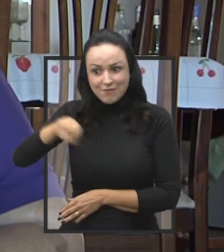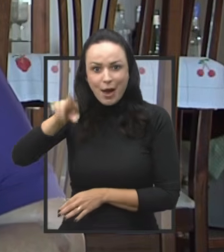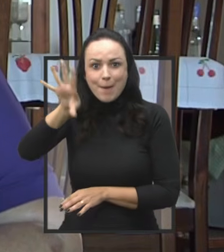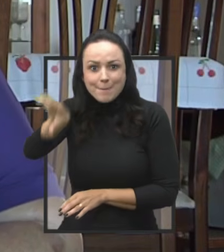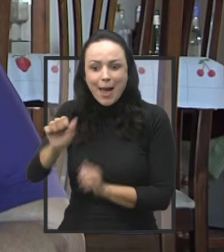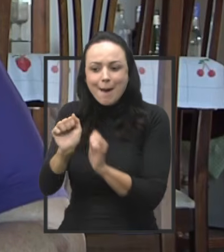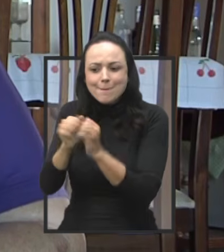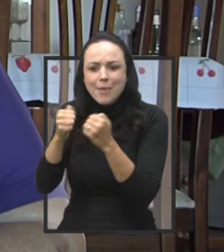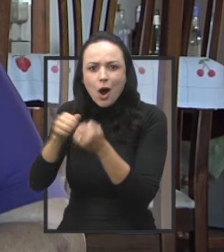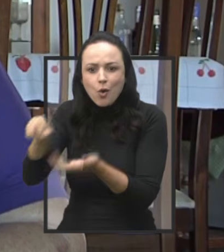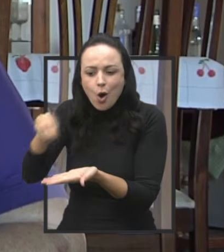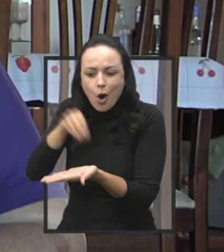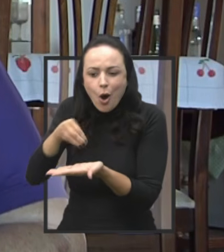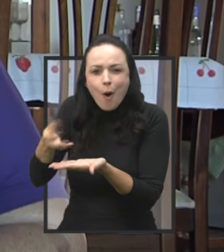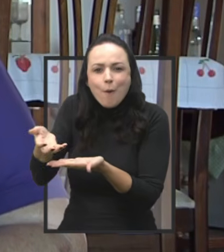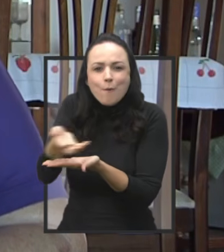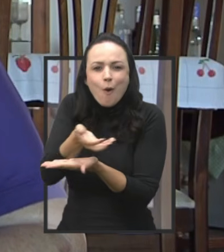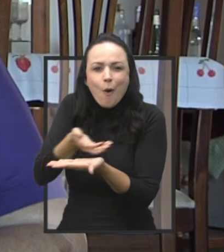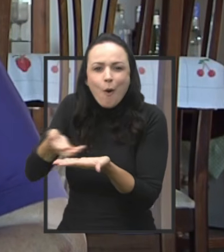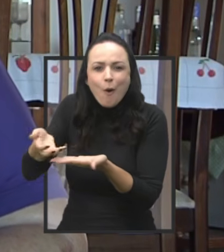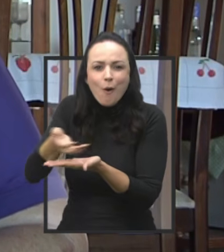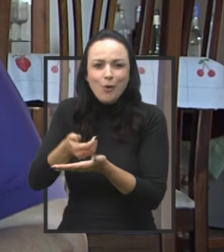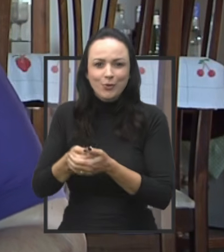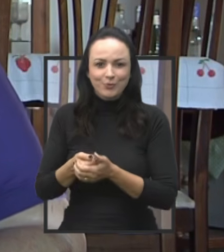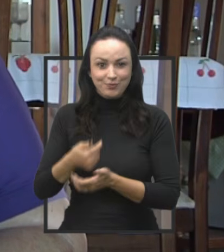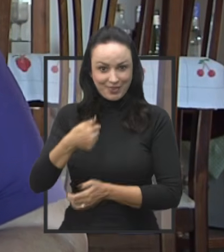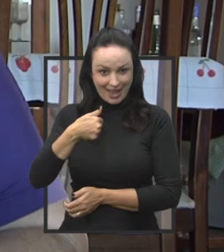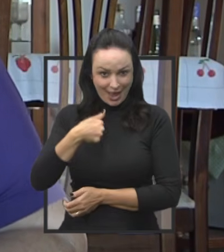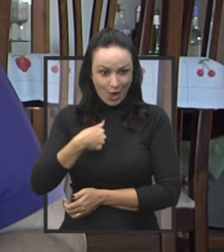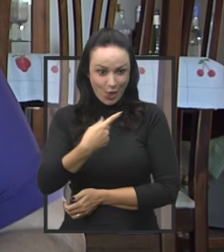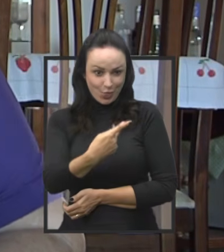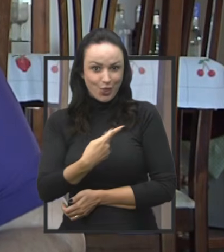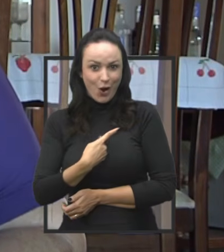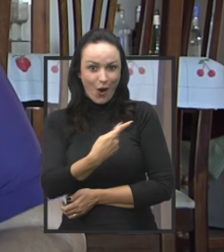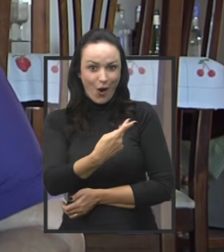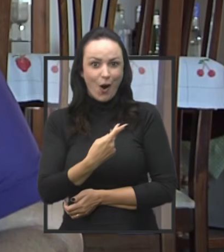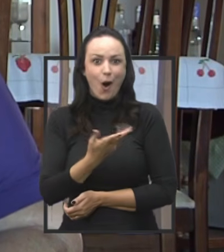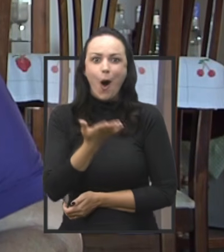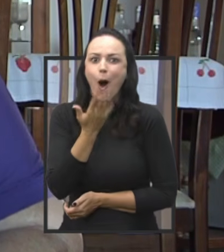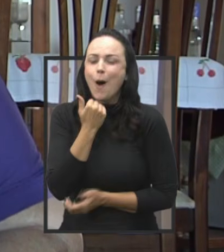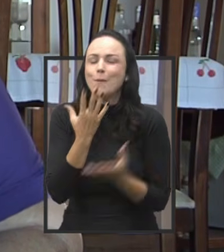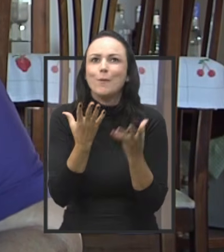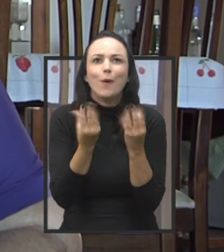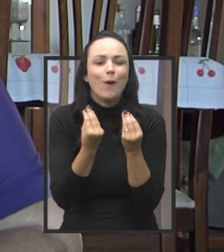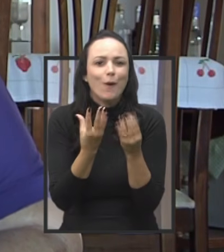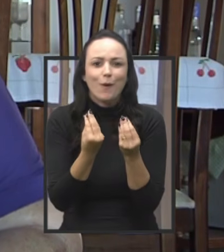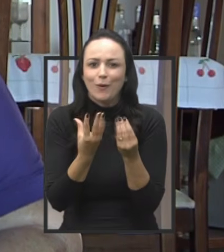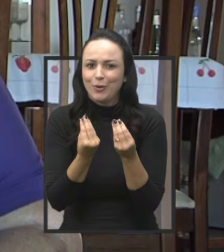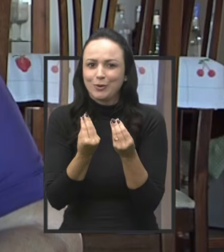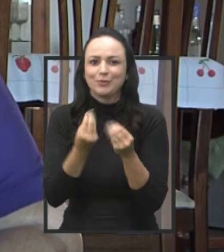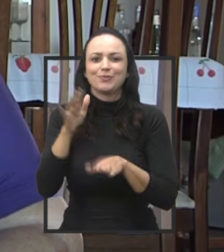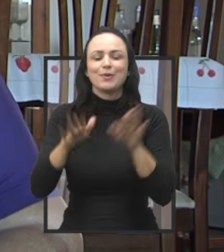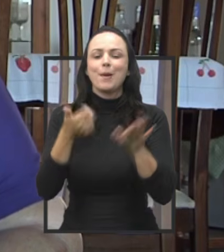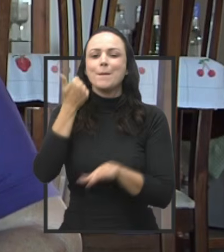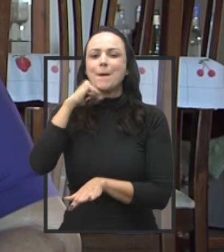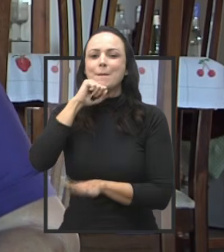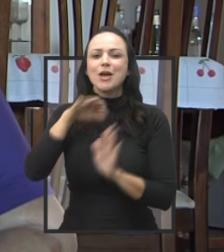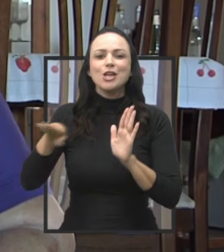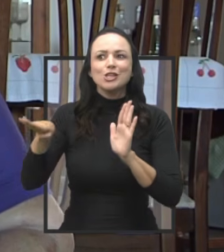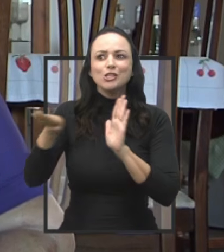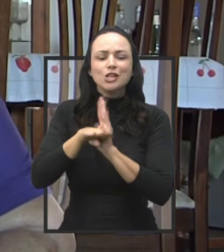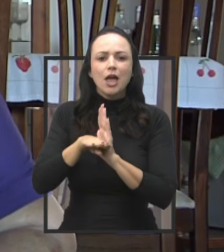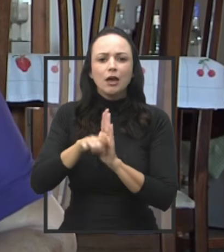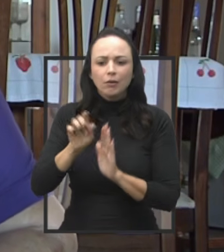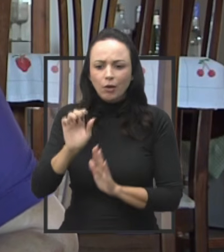e coloca molho. Né? Então eu e ele, nós comíamos muito. Às vezes minha mãe chegava e ela